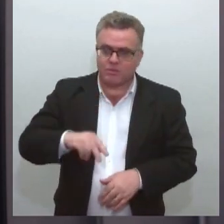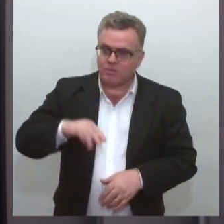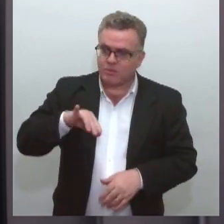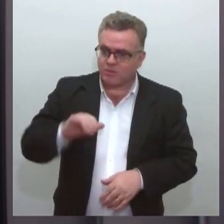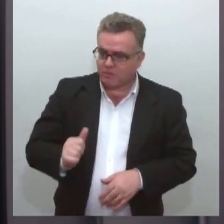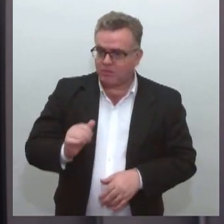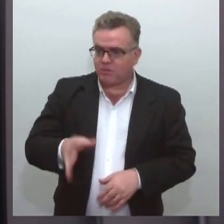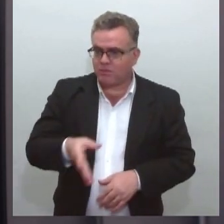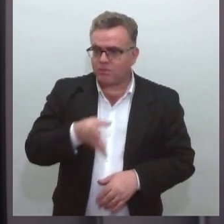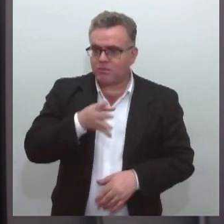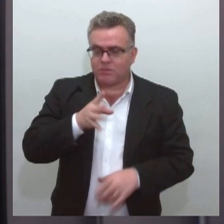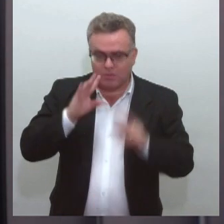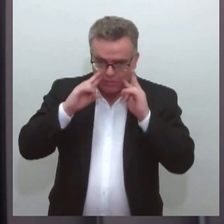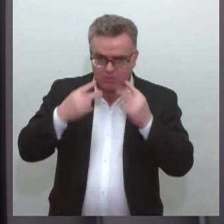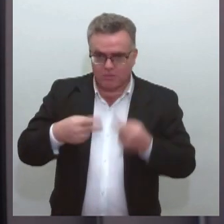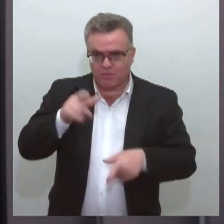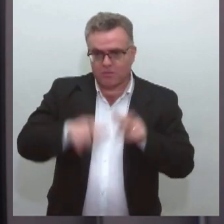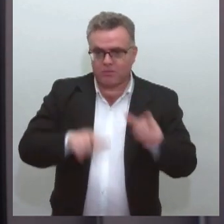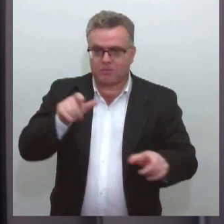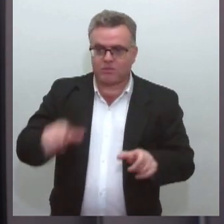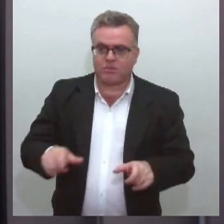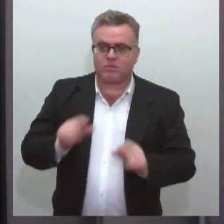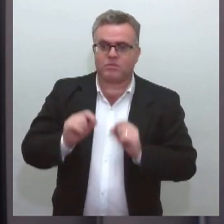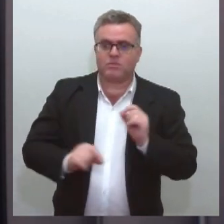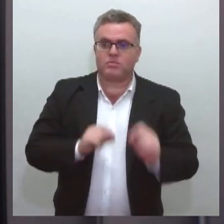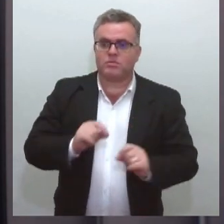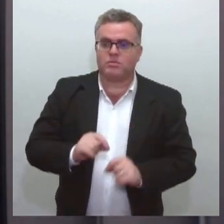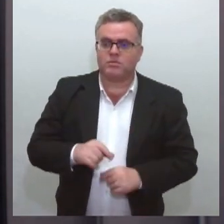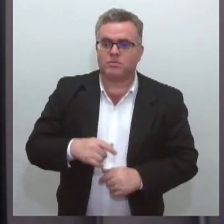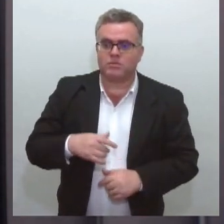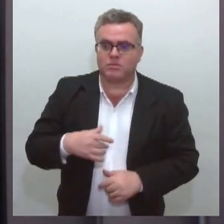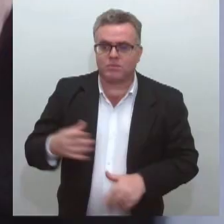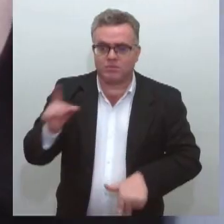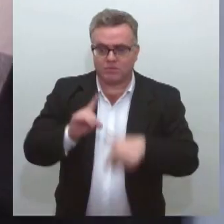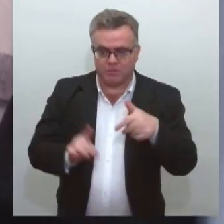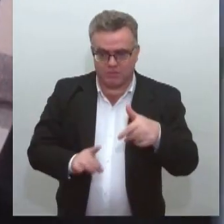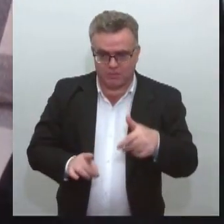esses pacientes como pessoas com deficiência.